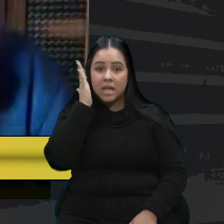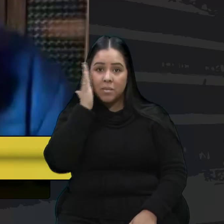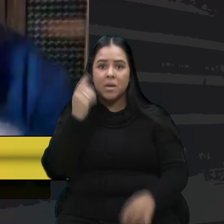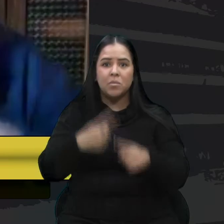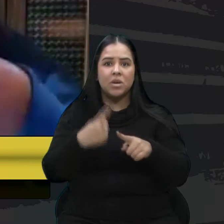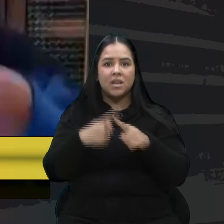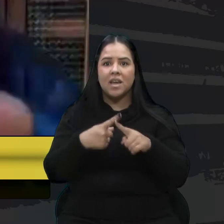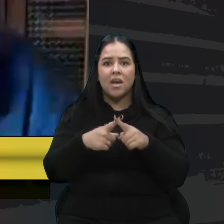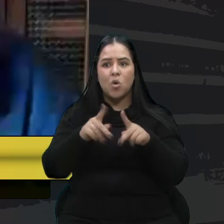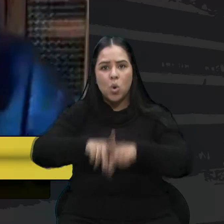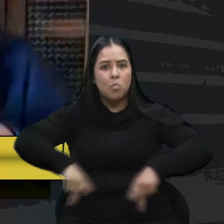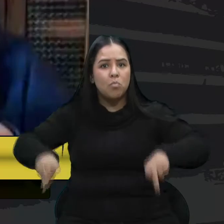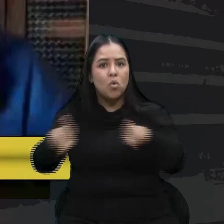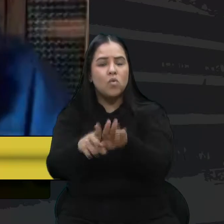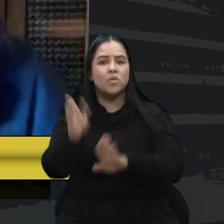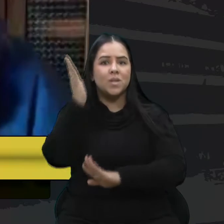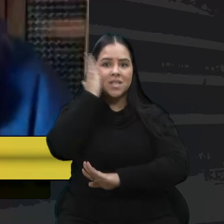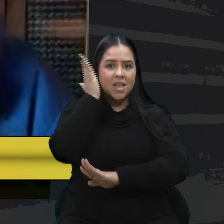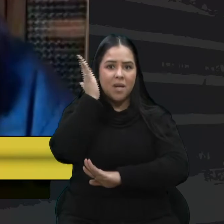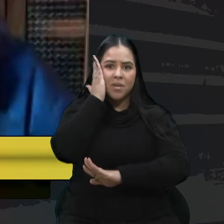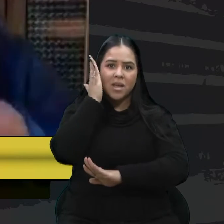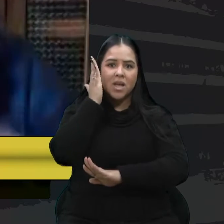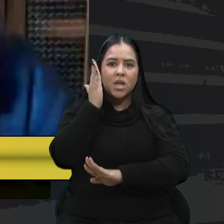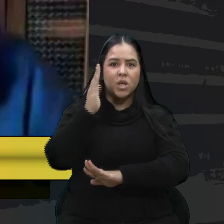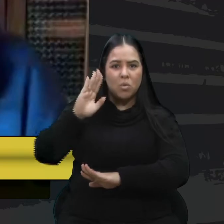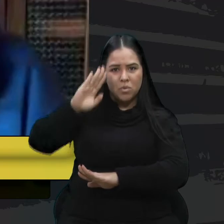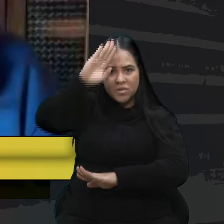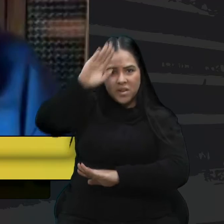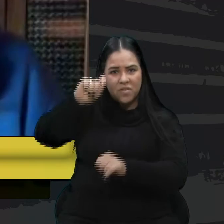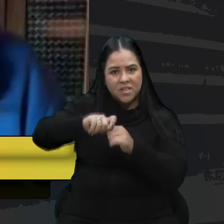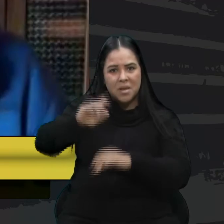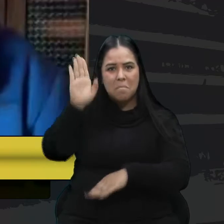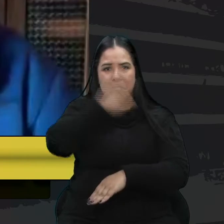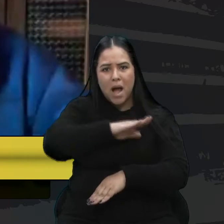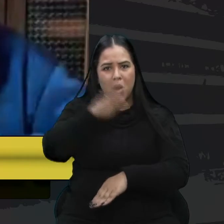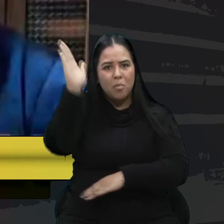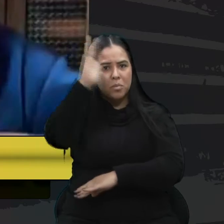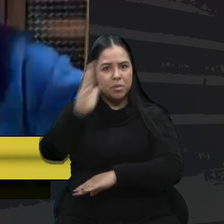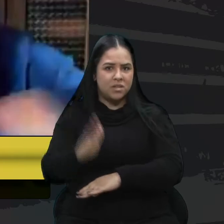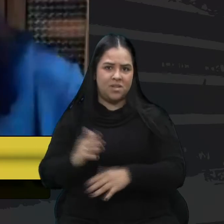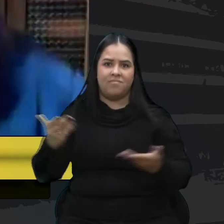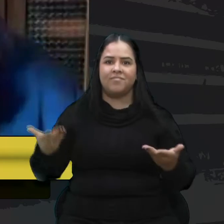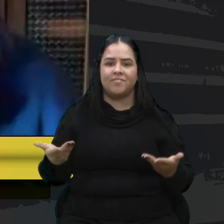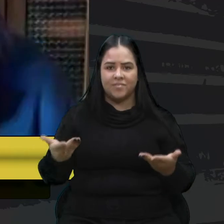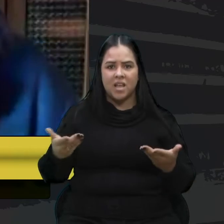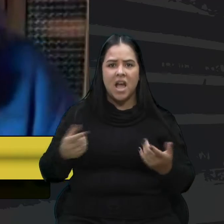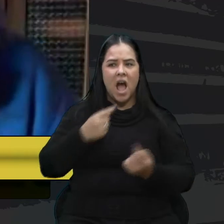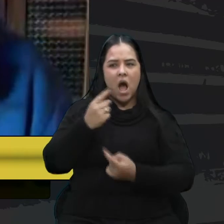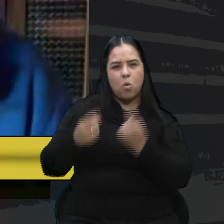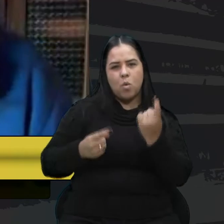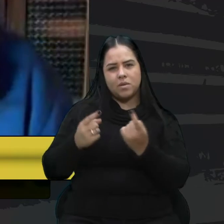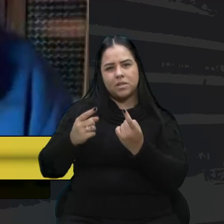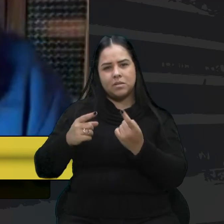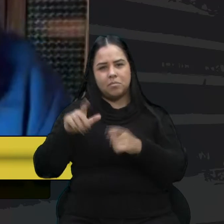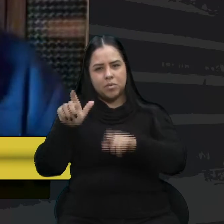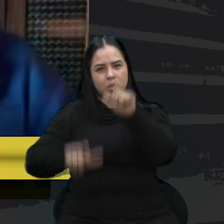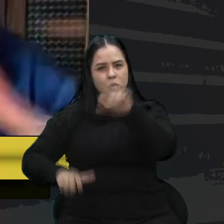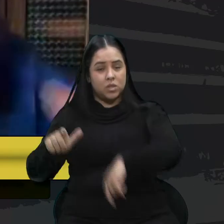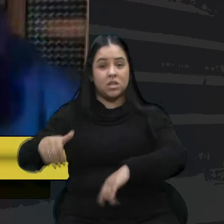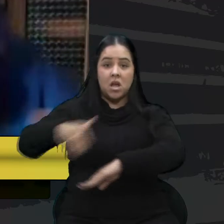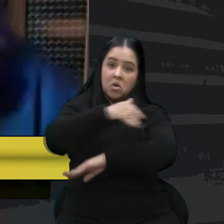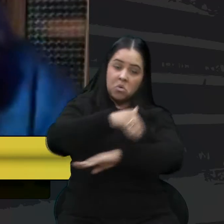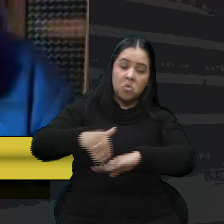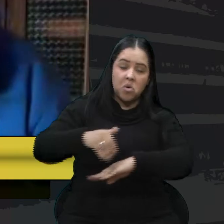que o Bolsonaro faz mal para o Brasil. Faz mal para o Brasil. Então, algumas pessoas saíram às ruas ontem,